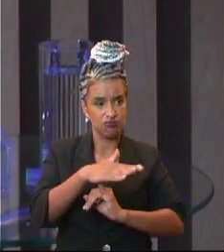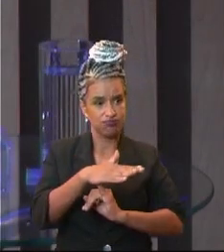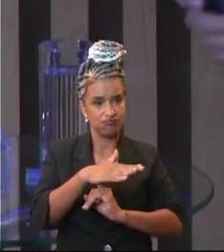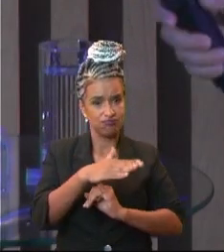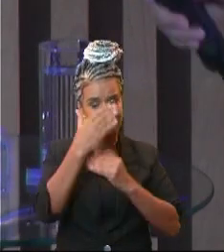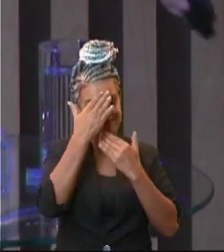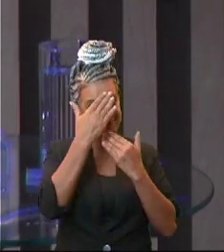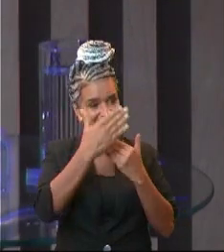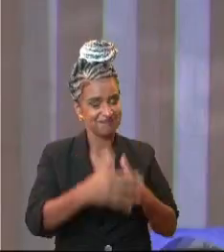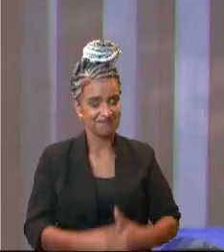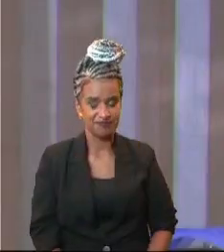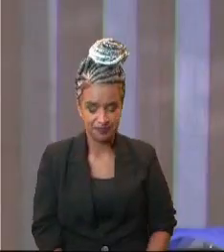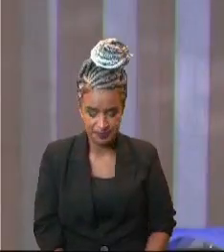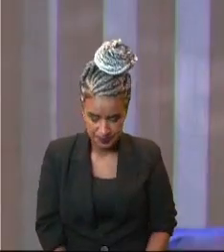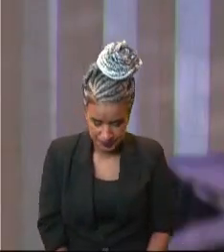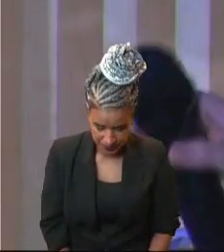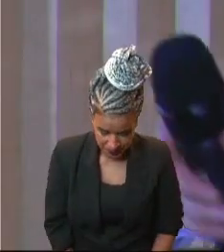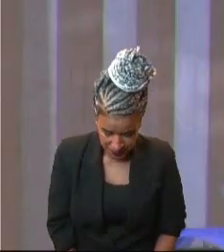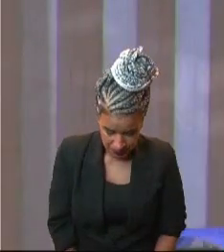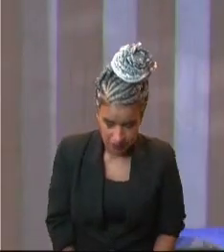Obrigado.